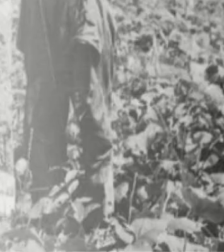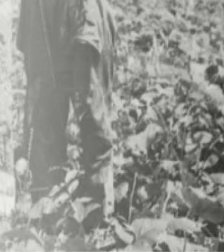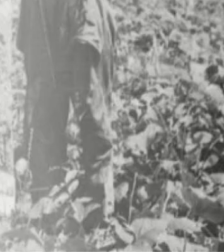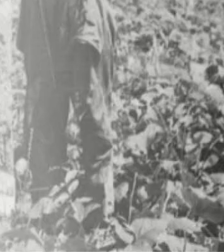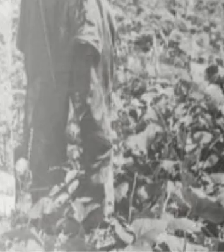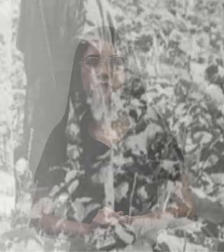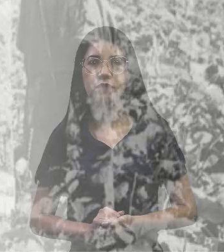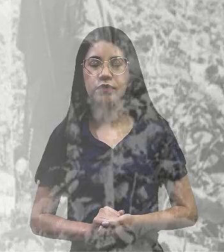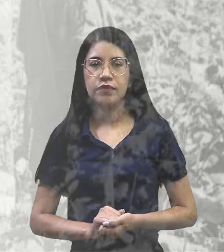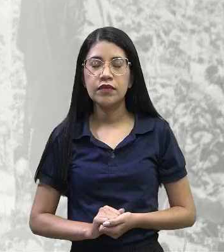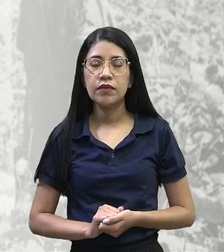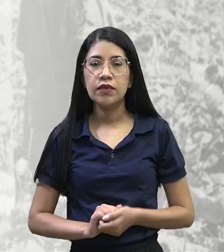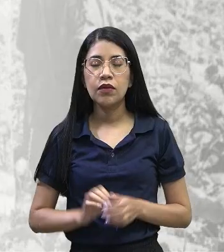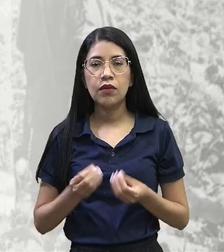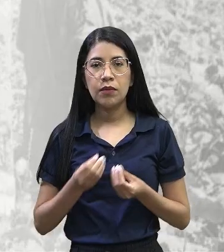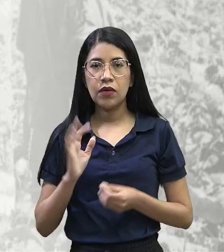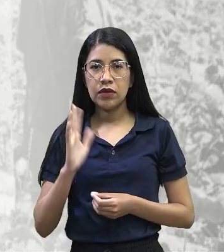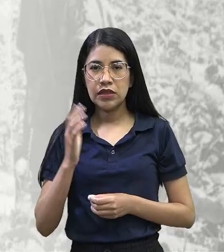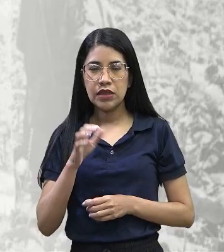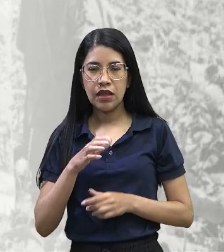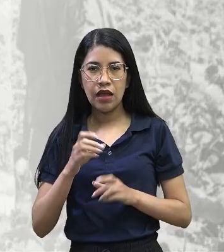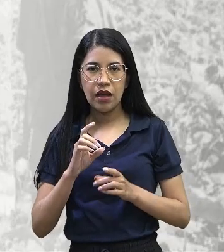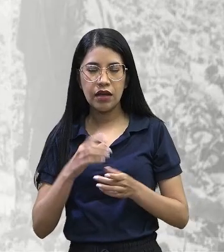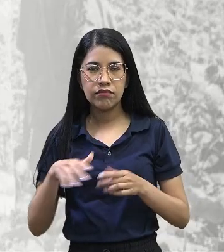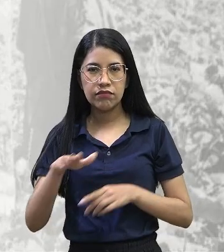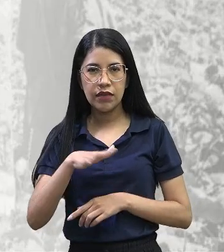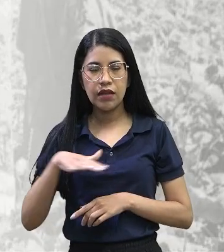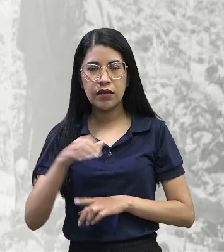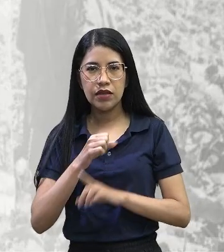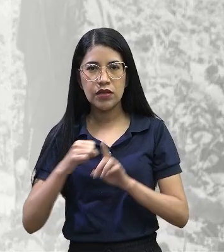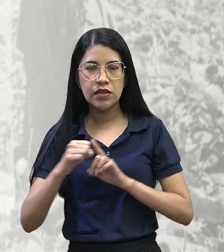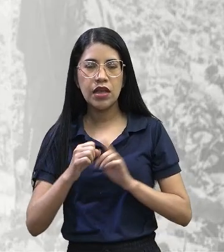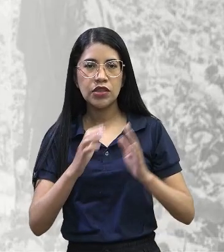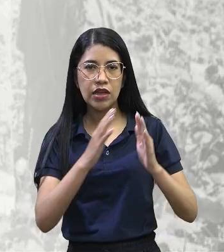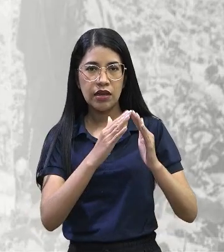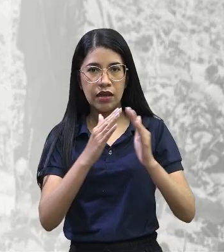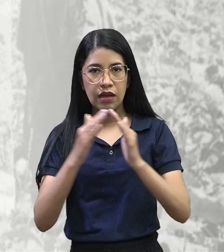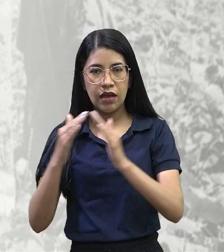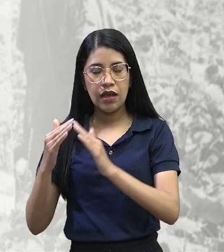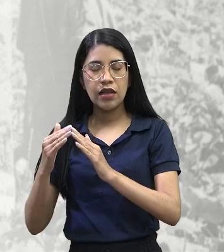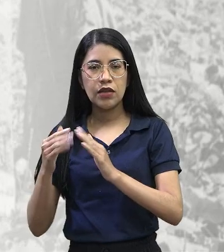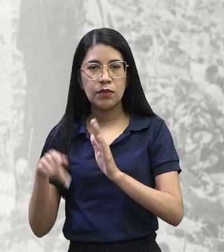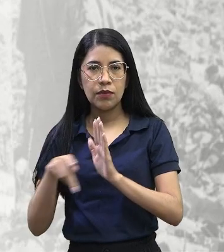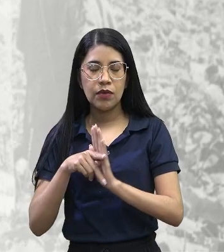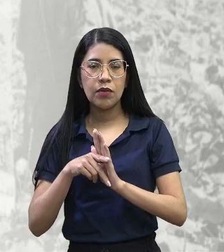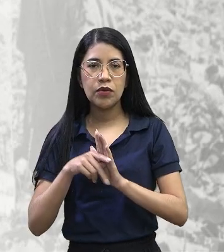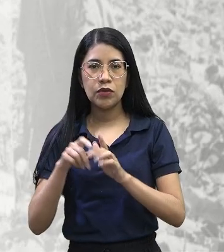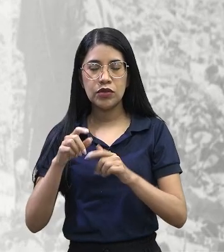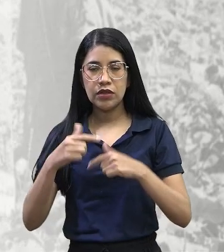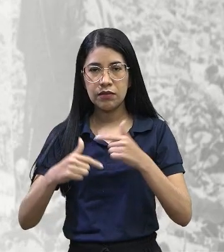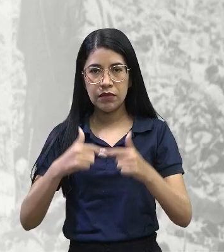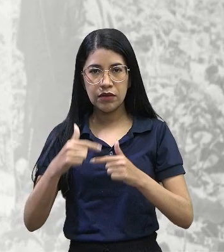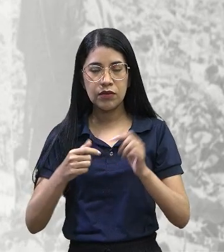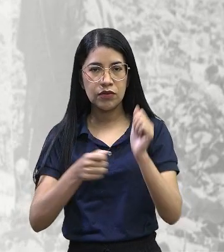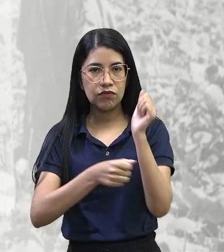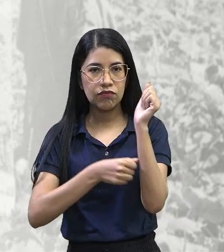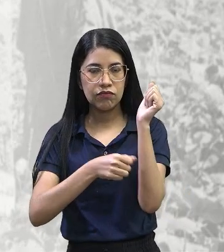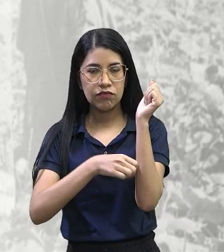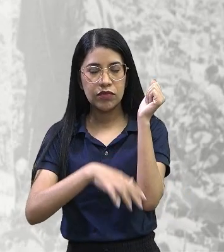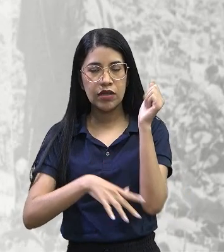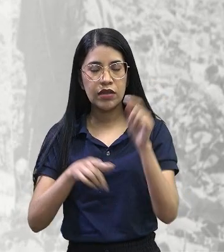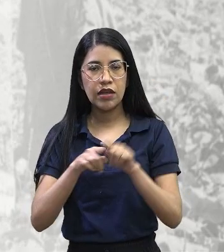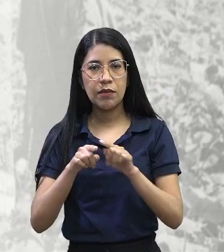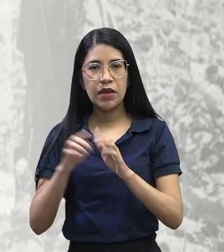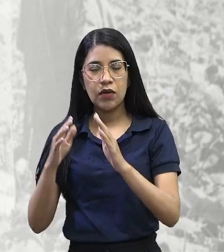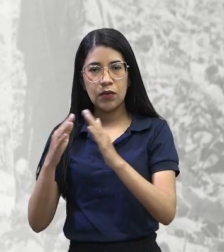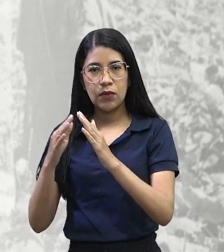passava ali nessa dinâmica social de barracão, de seringueiro, de seringalista e de casa aviadora. Sob